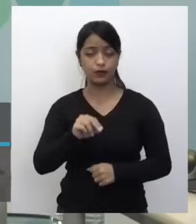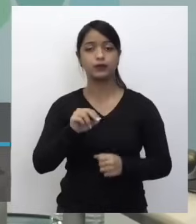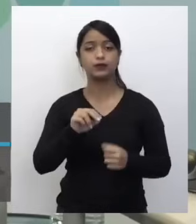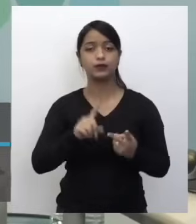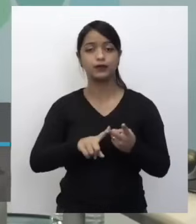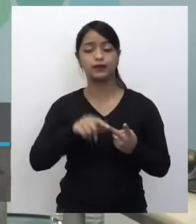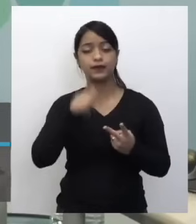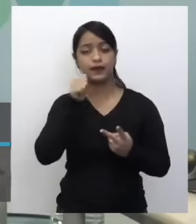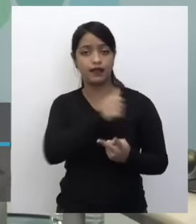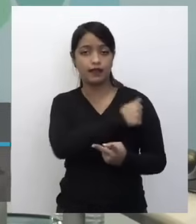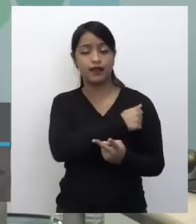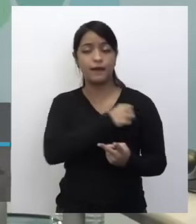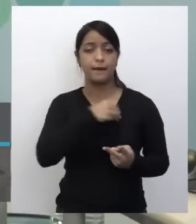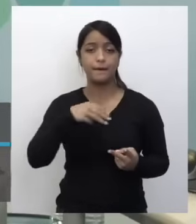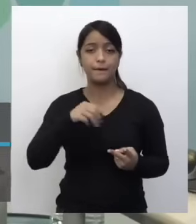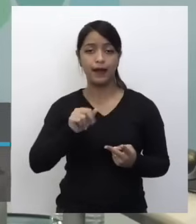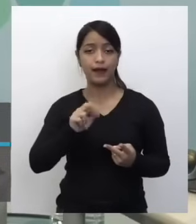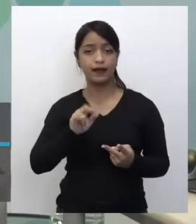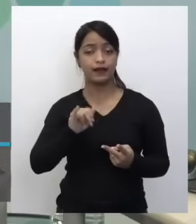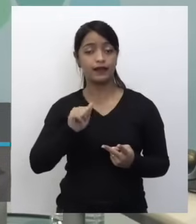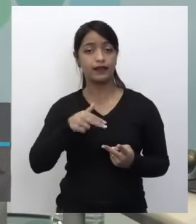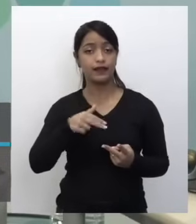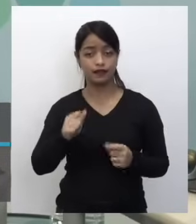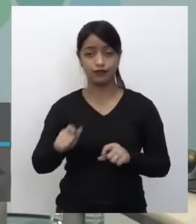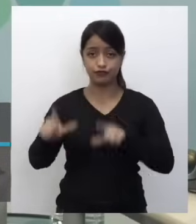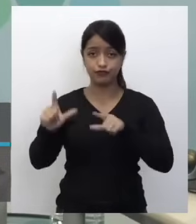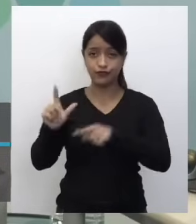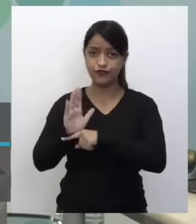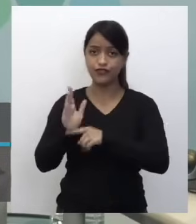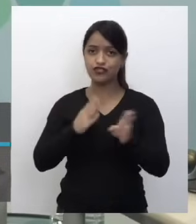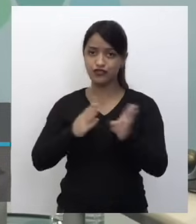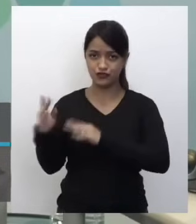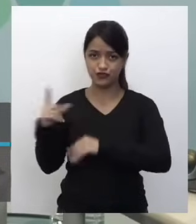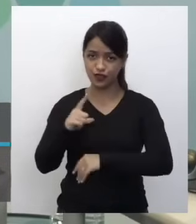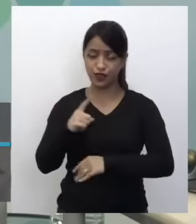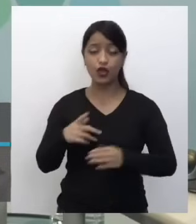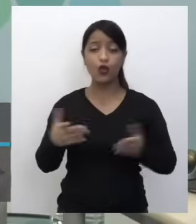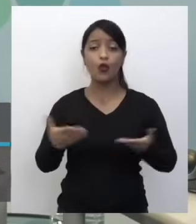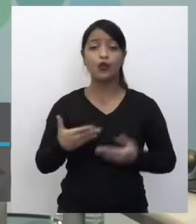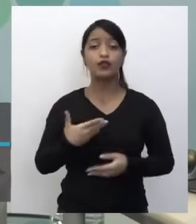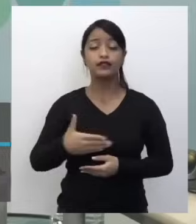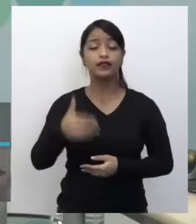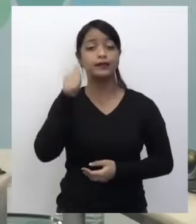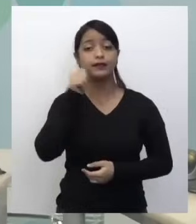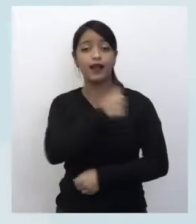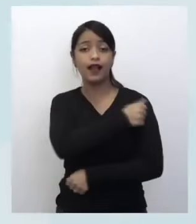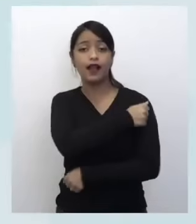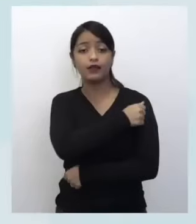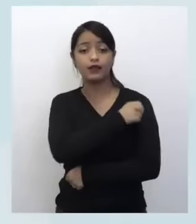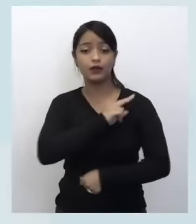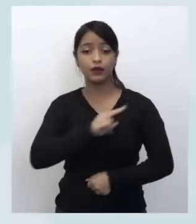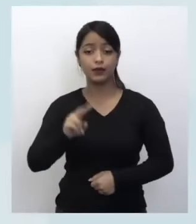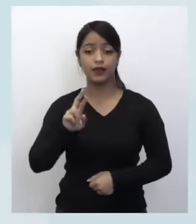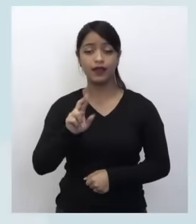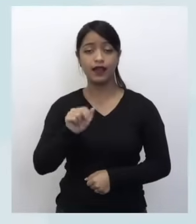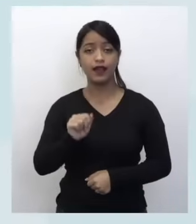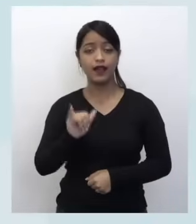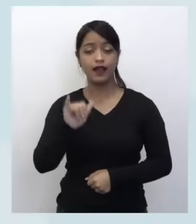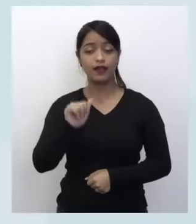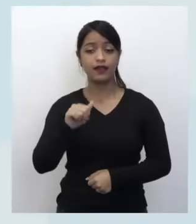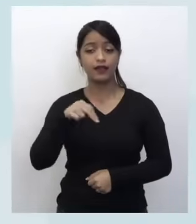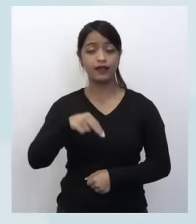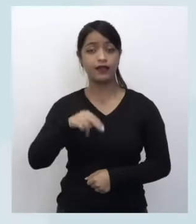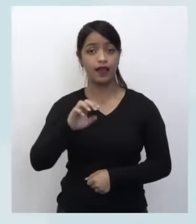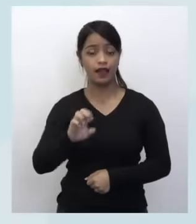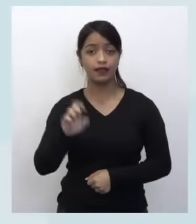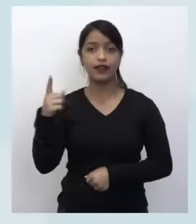Firmino Ladeira, e hoje nós temos a participação de uma atividade de uma aluna, da Rayane Porfírio. Eu, em especial, tenho